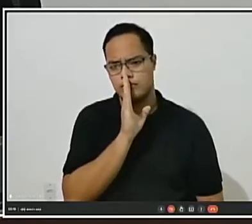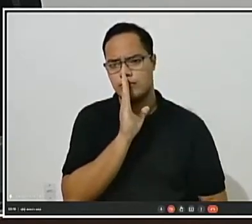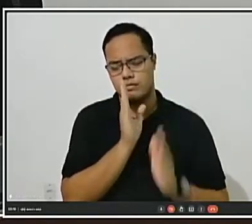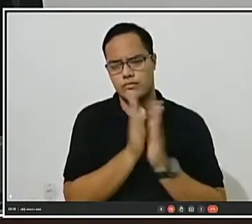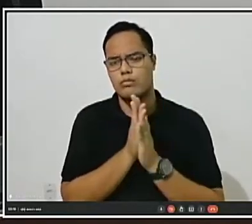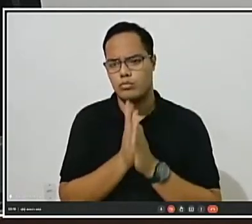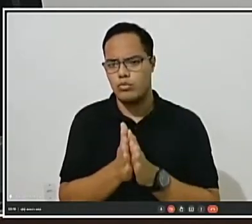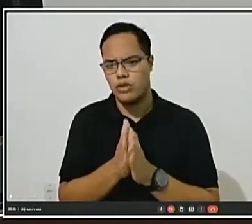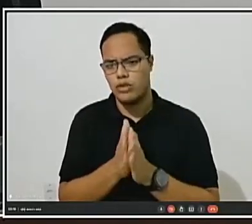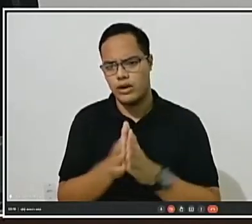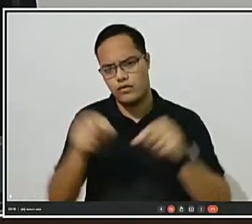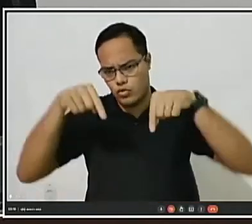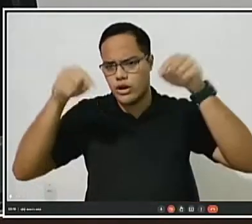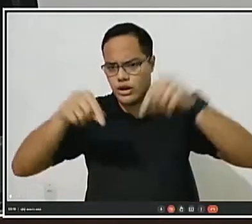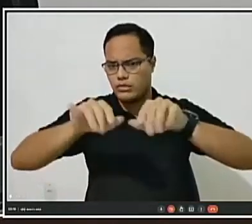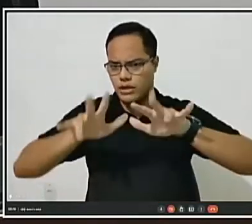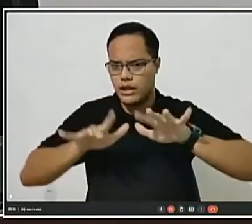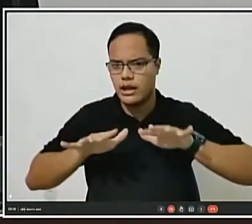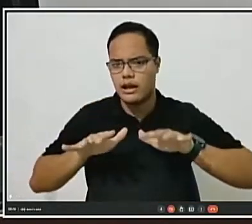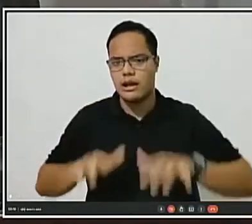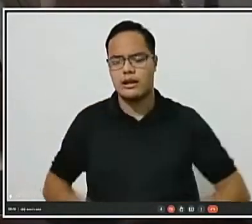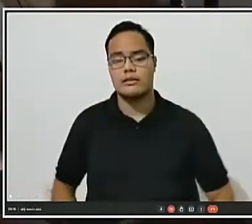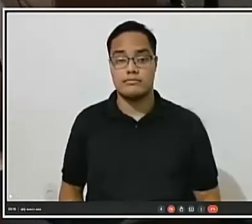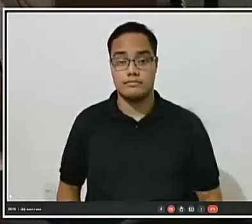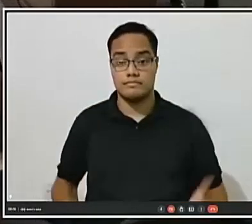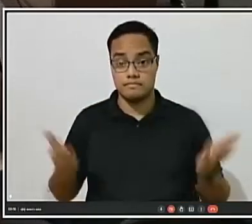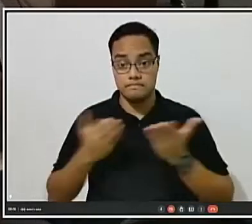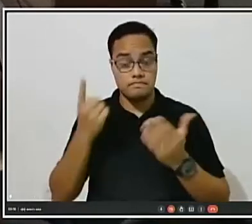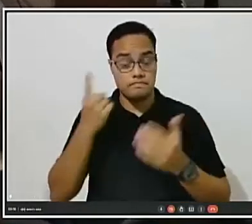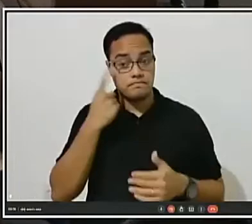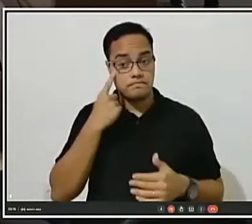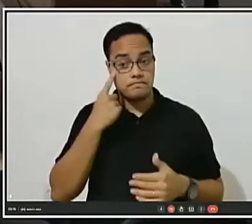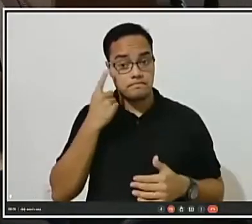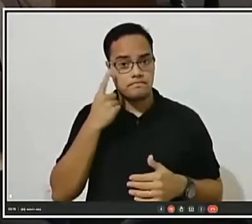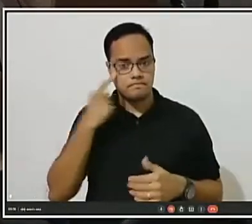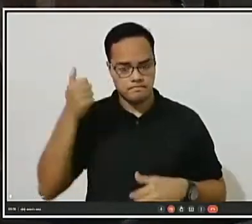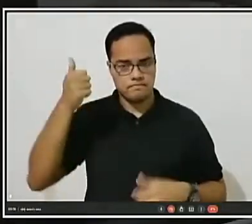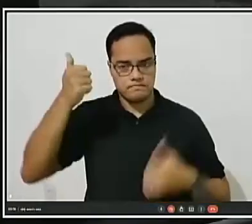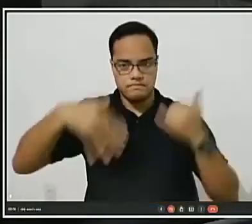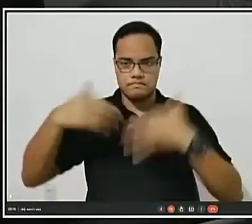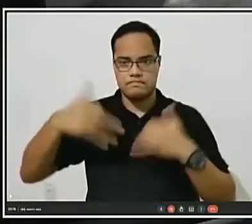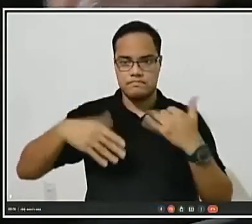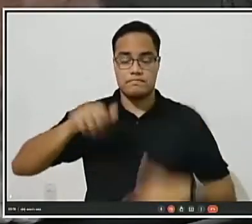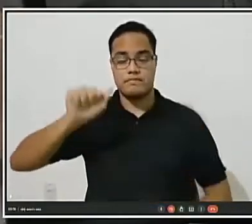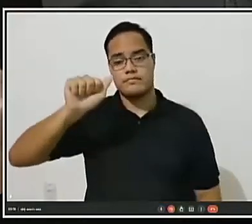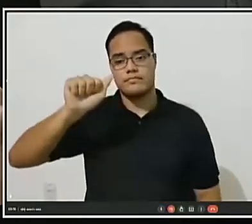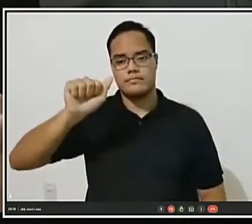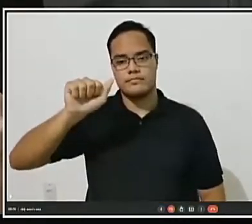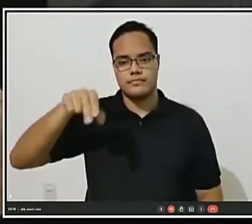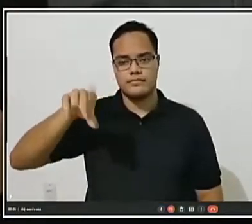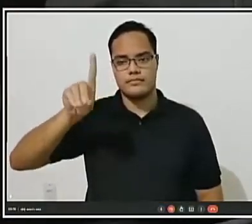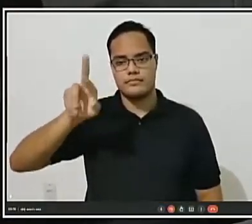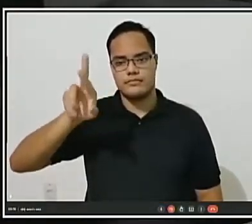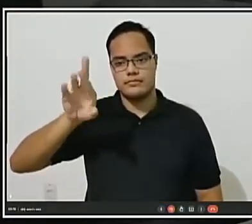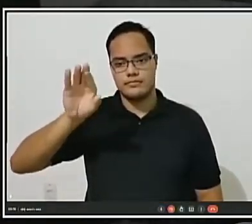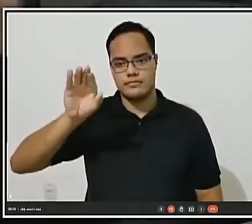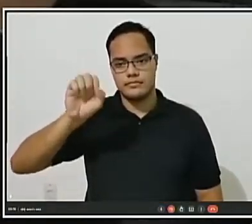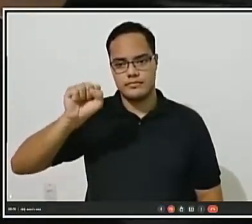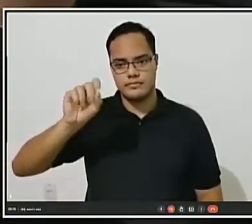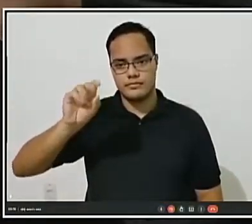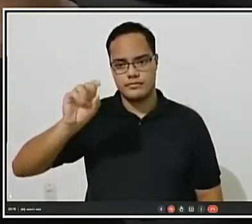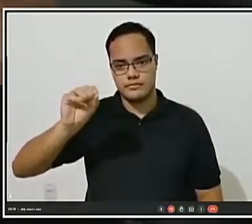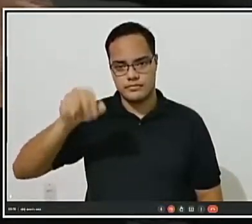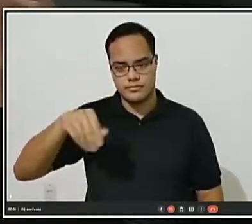aos nobres vereadores. Com a palavra, vereador Anderson Cardoso. Boa noite, presidente. Boa noite,